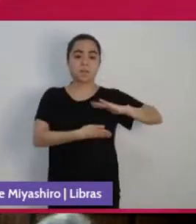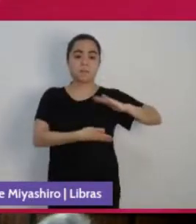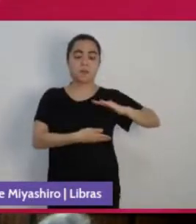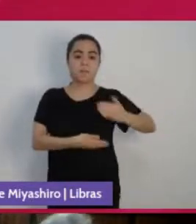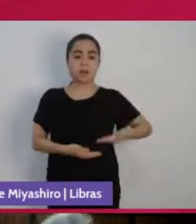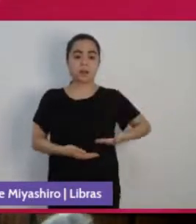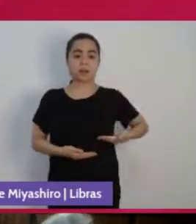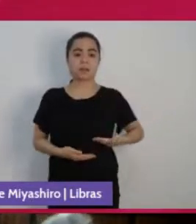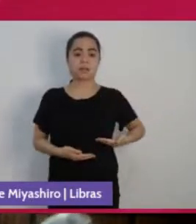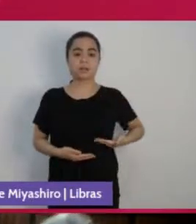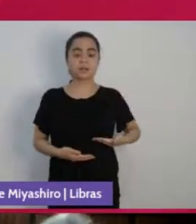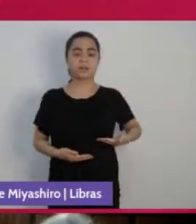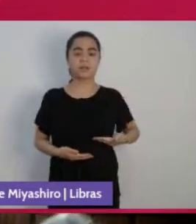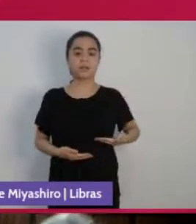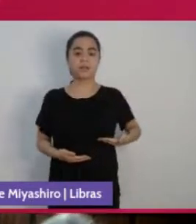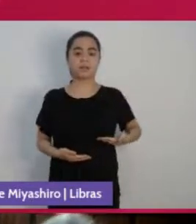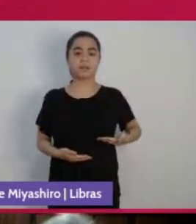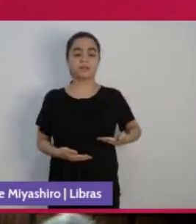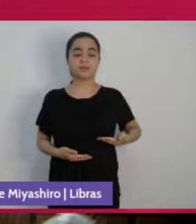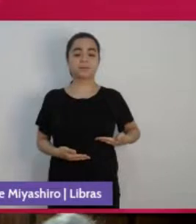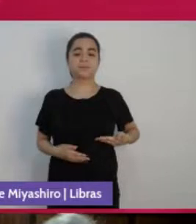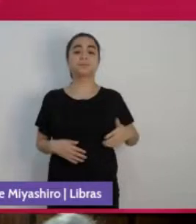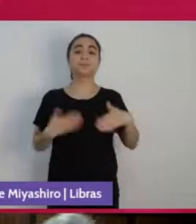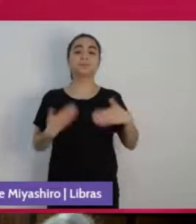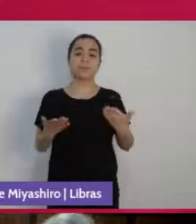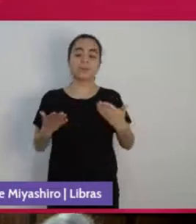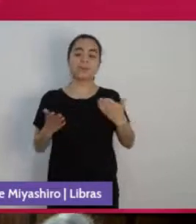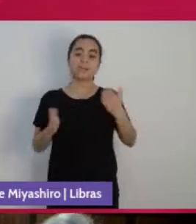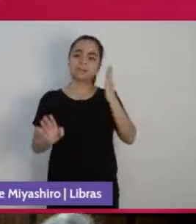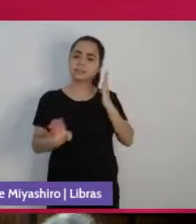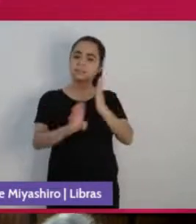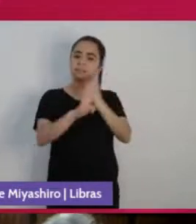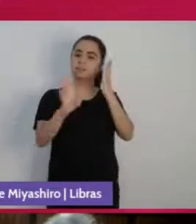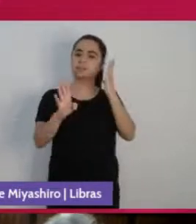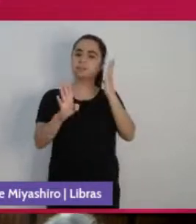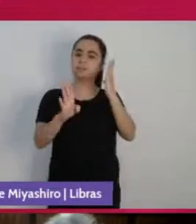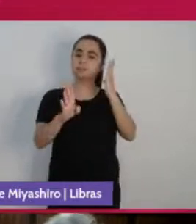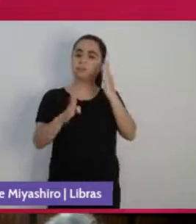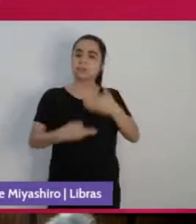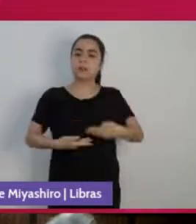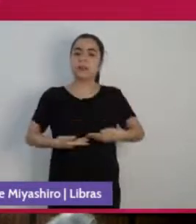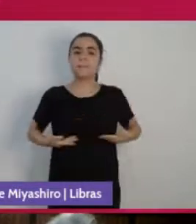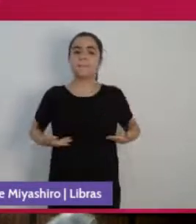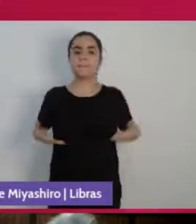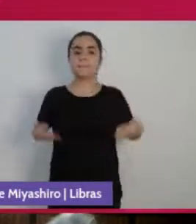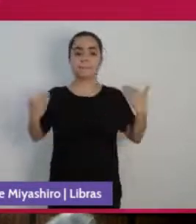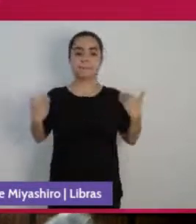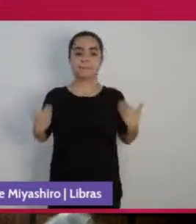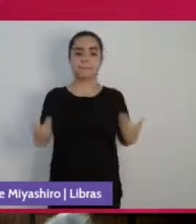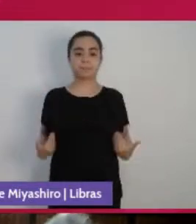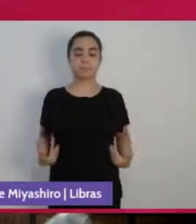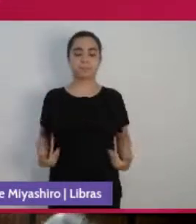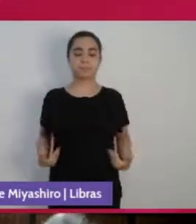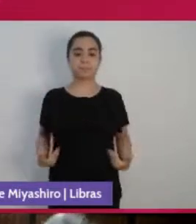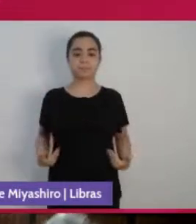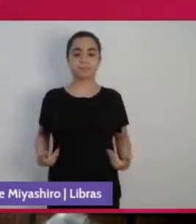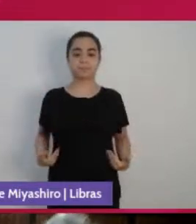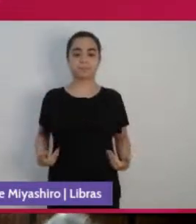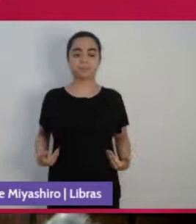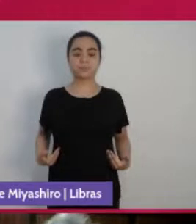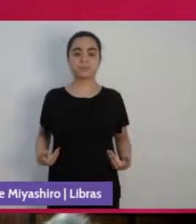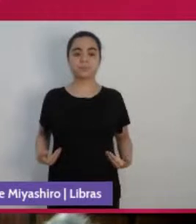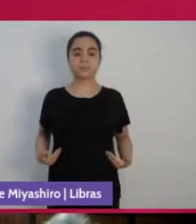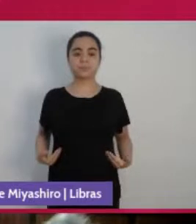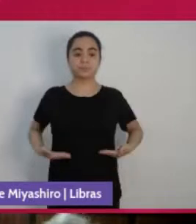inframamário, desde que eu encontre o eixo da mama em relação à caixa torácica